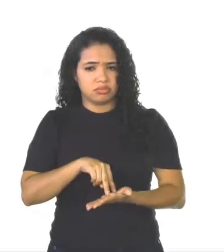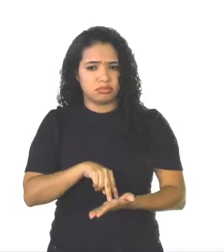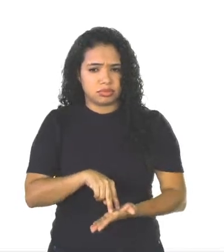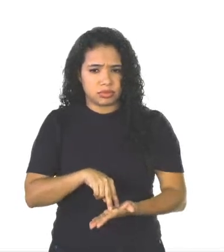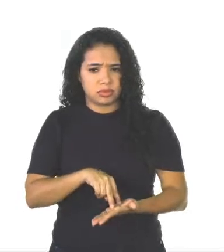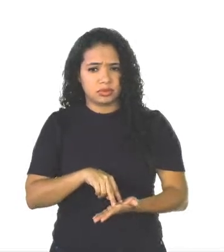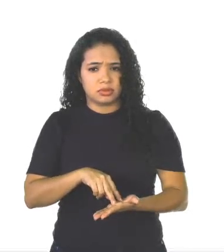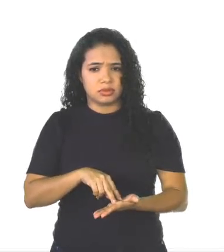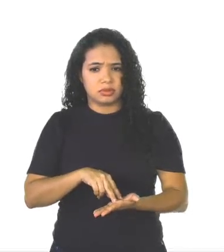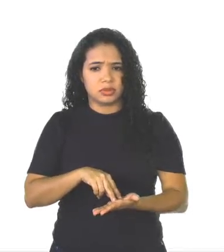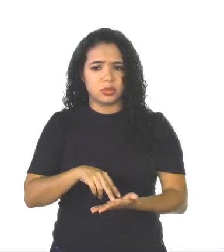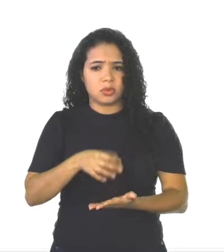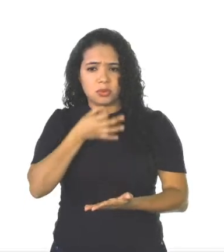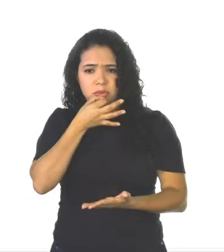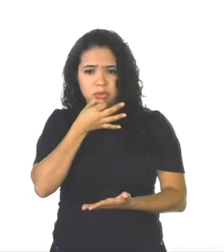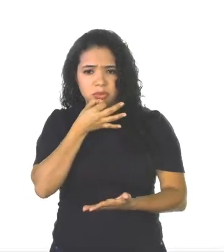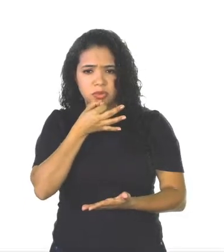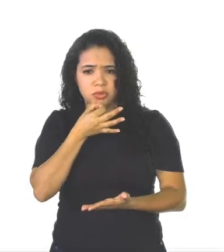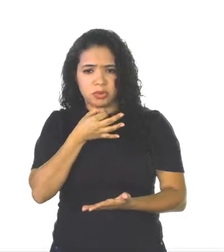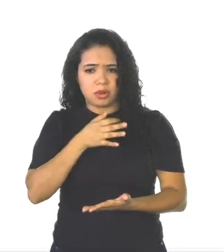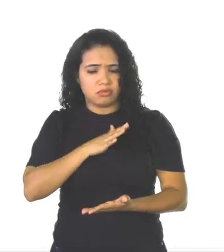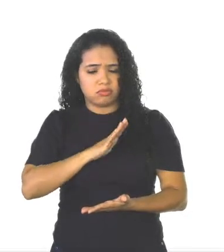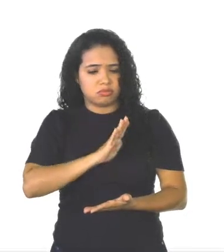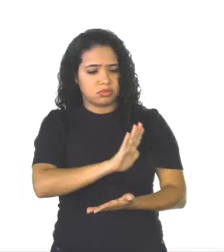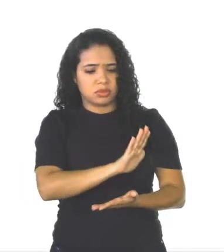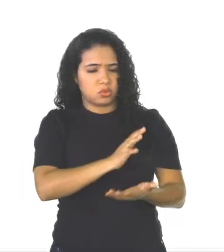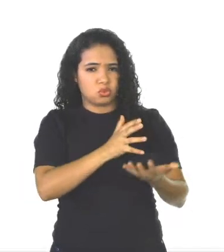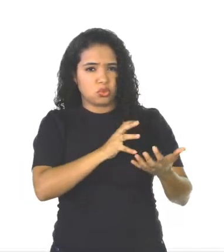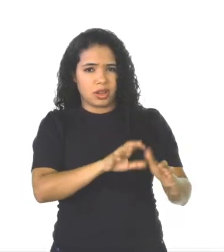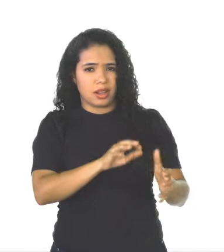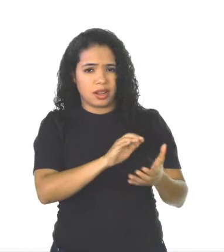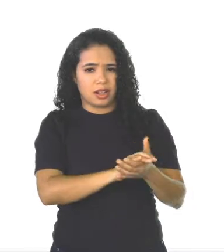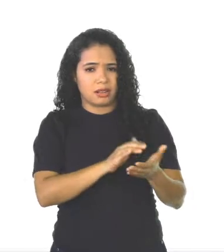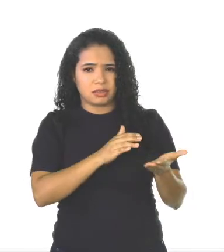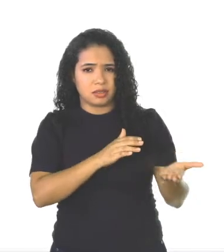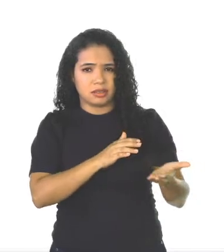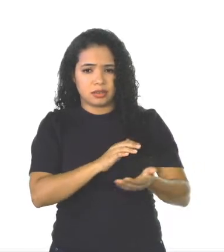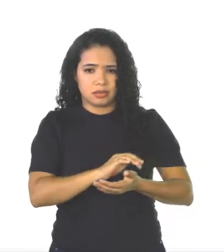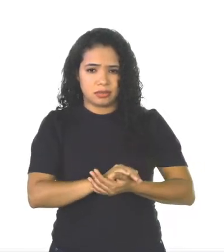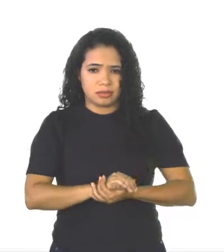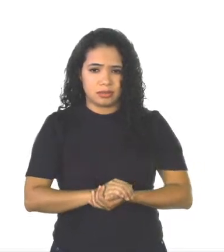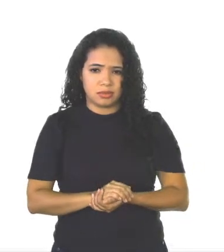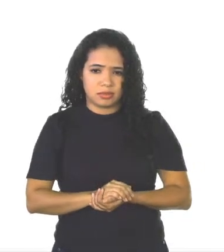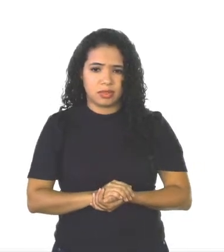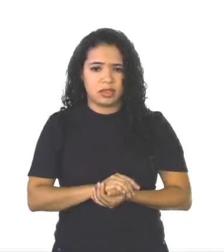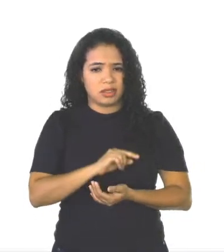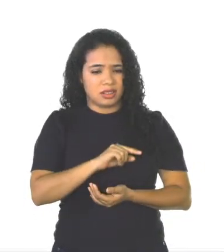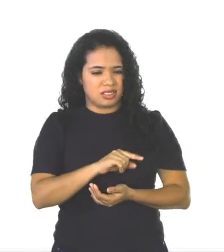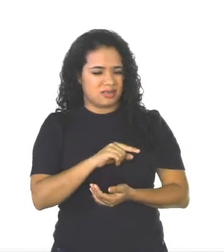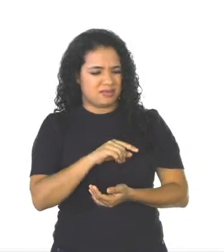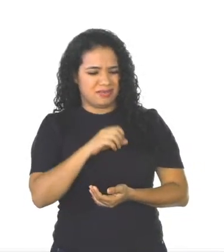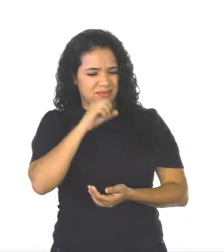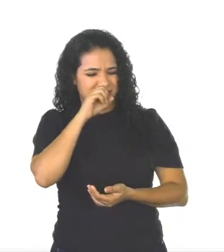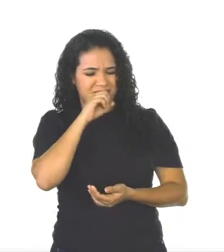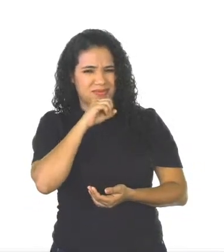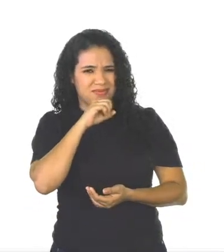nos seus ideais e recusa o pedido ao enxergar nele um homem prepotente